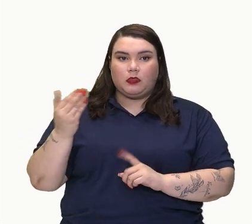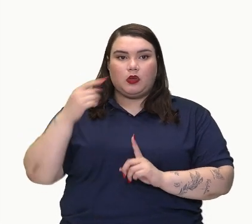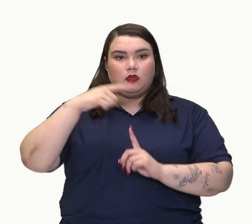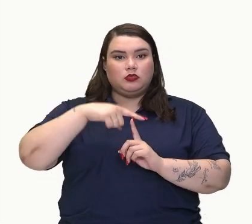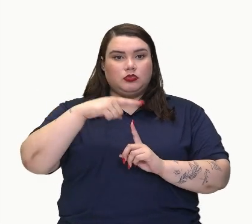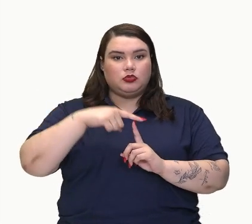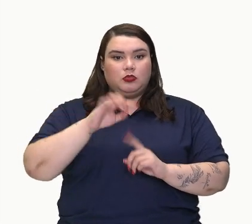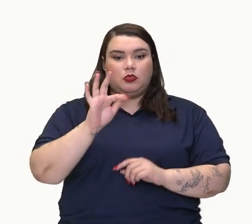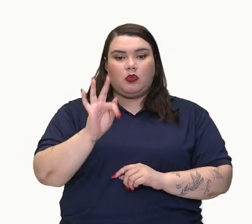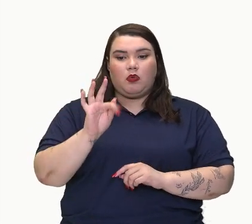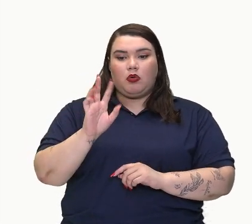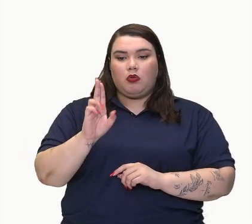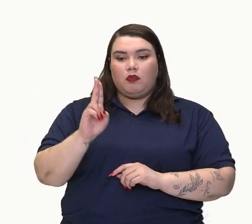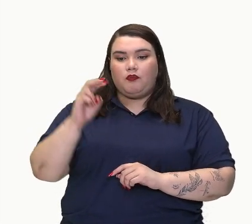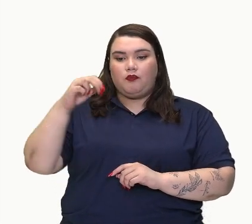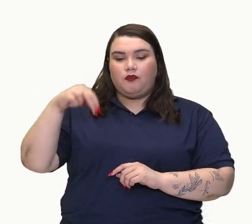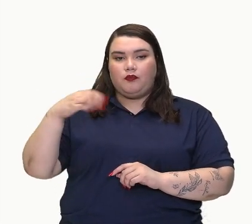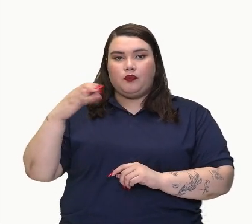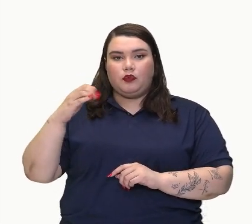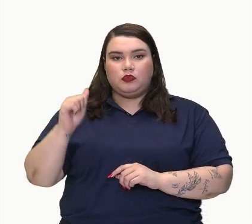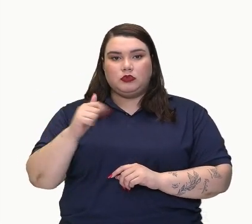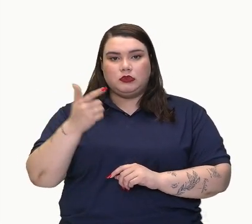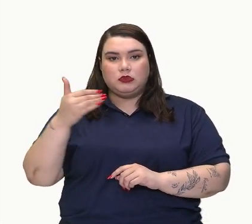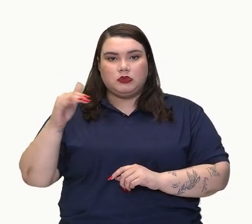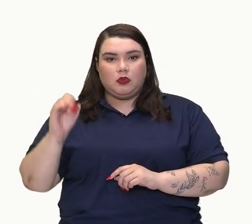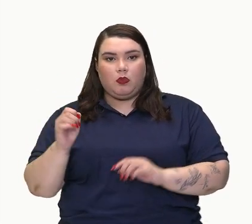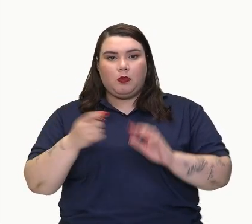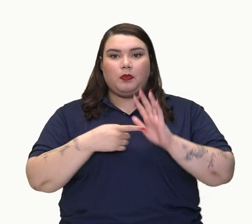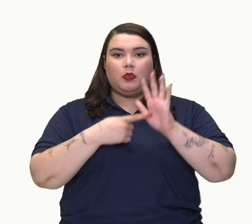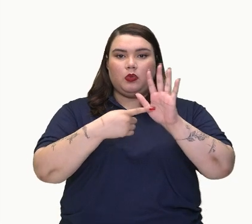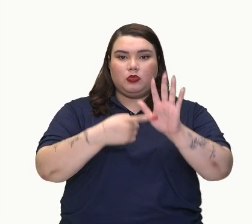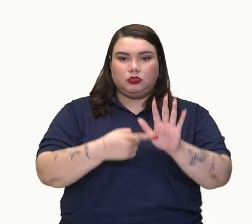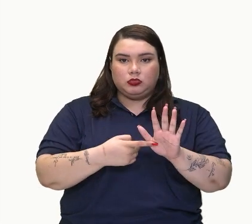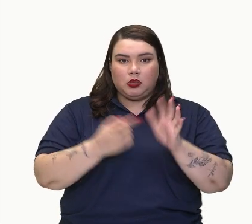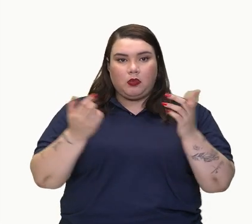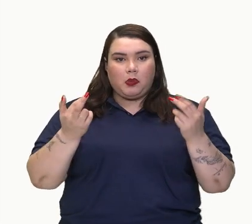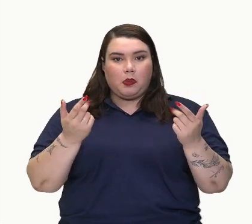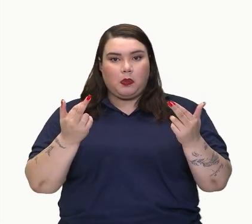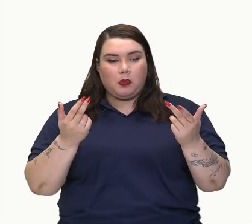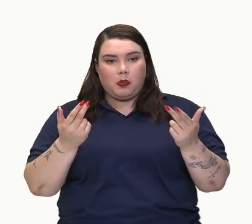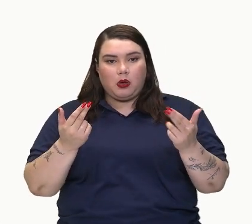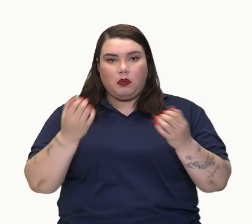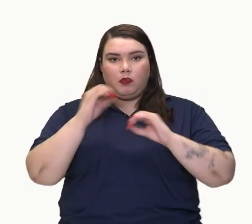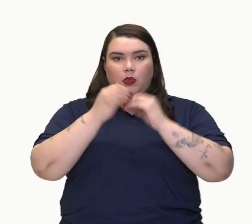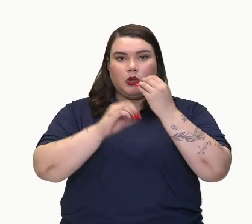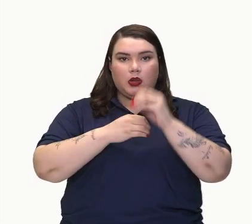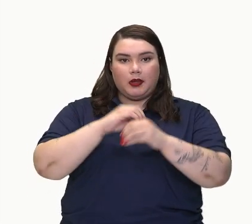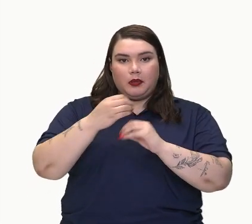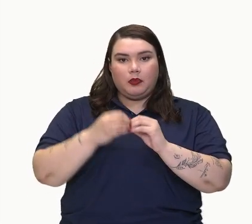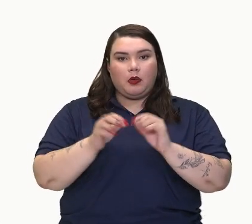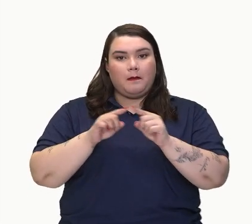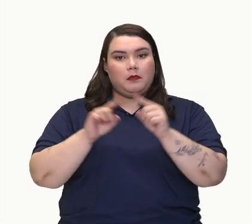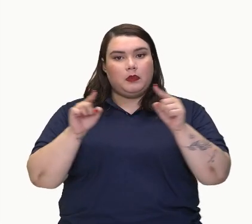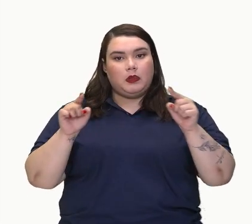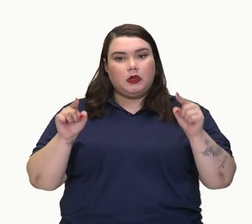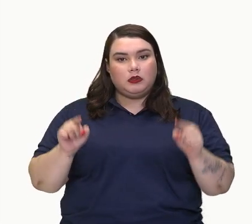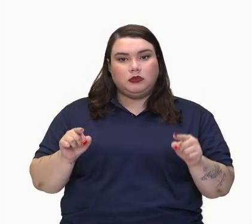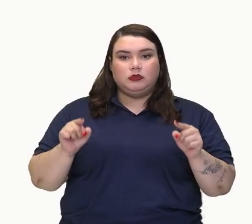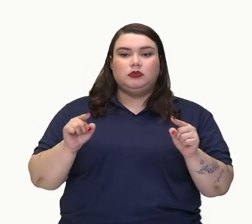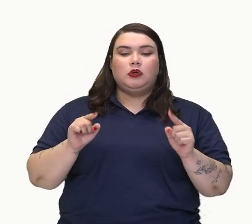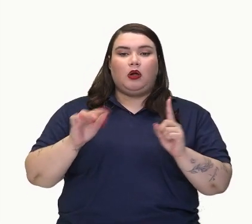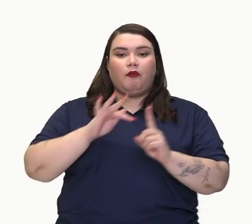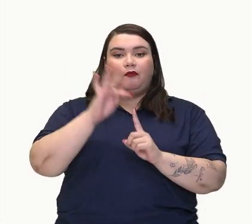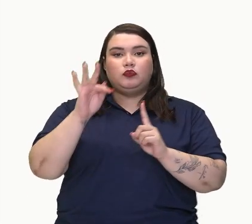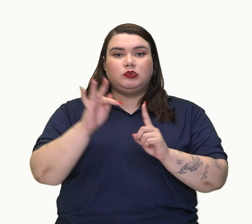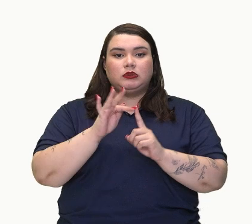de função. Então, apresenta compostos que possuem, novamente, a mesma fórmula molecular, mas que pertencem a